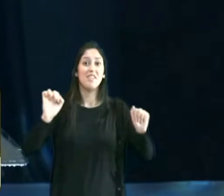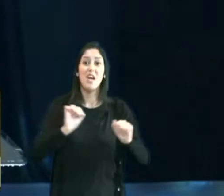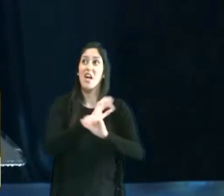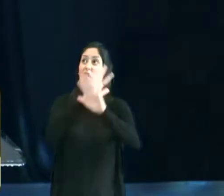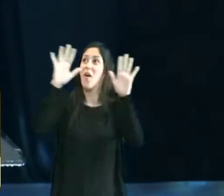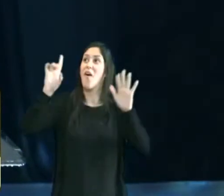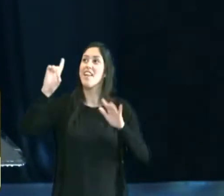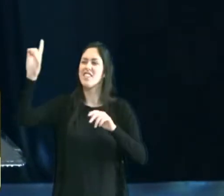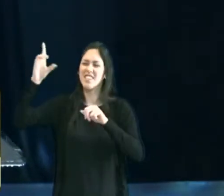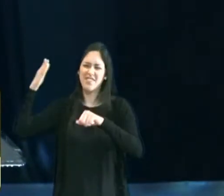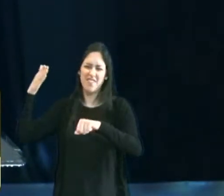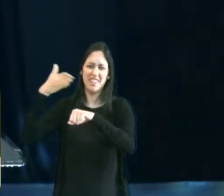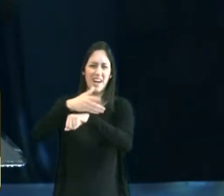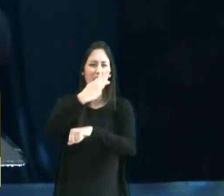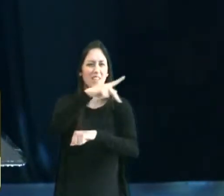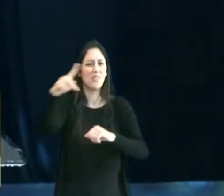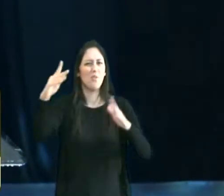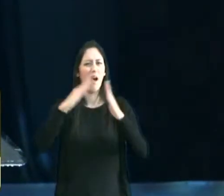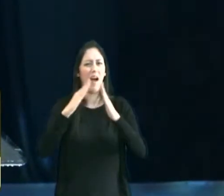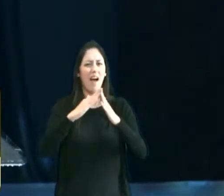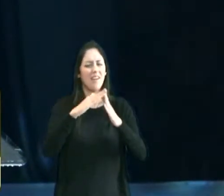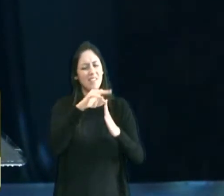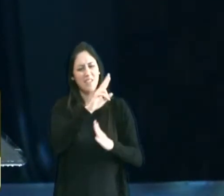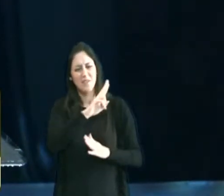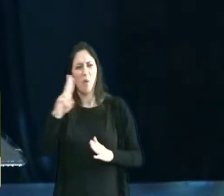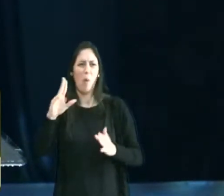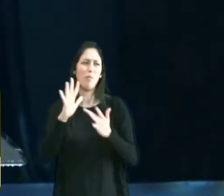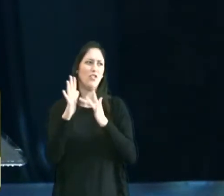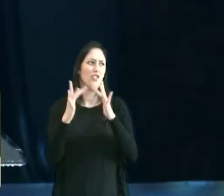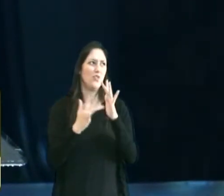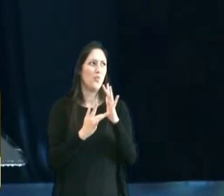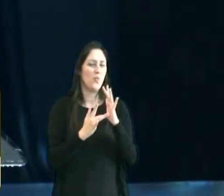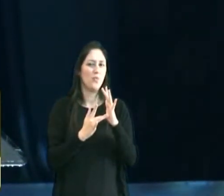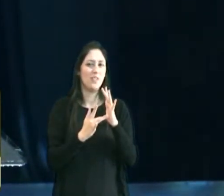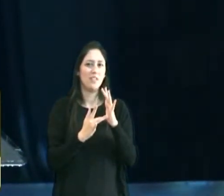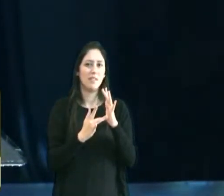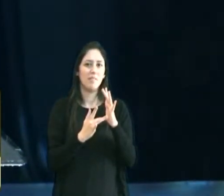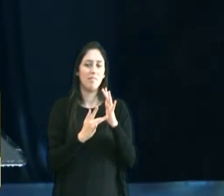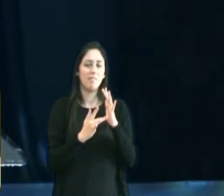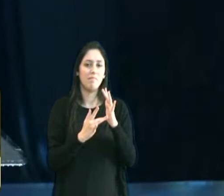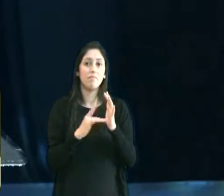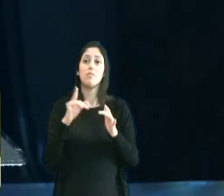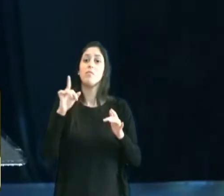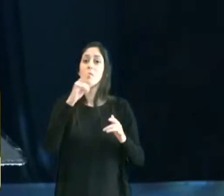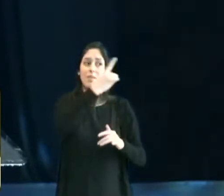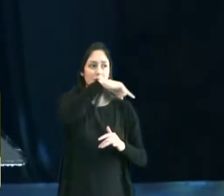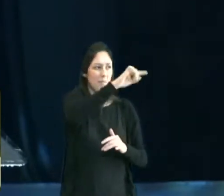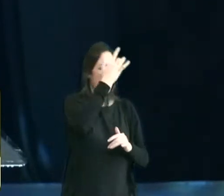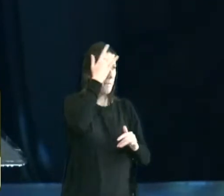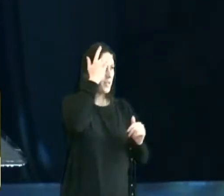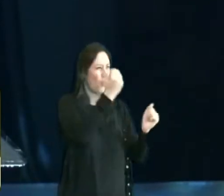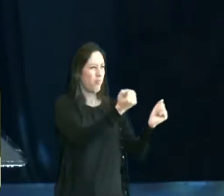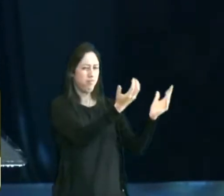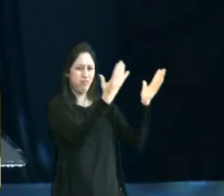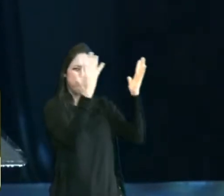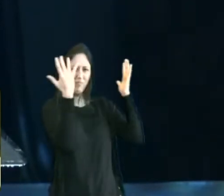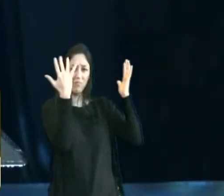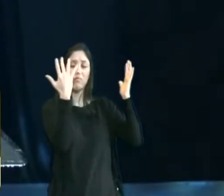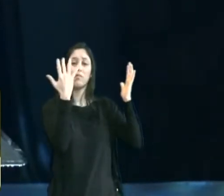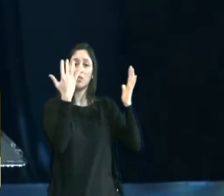sua casa e entre os seus, em nome de Jesus. A multidão também representa as vozes que